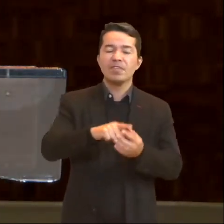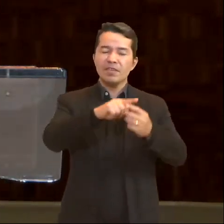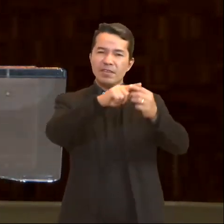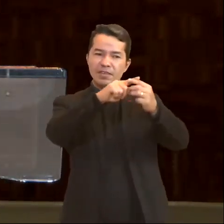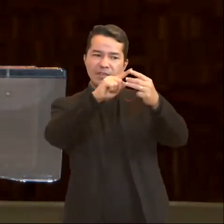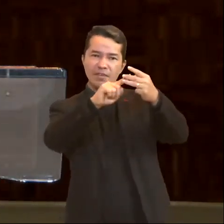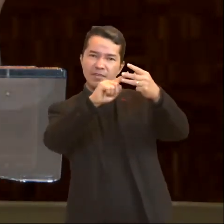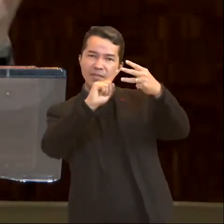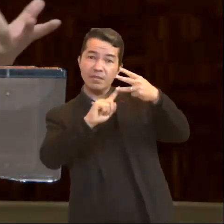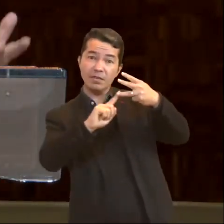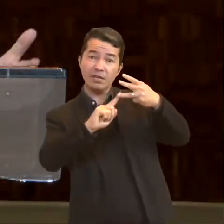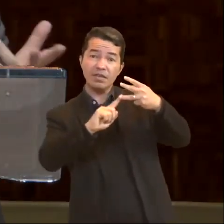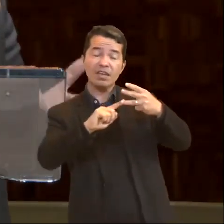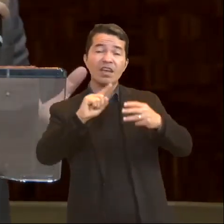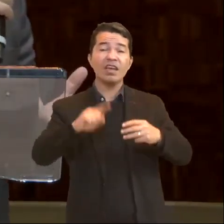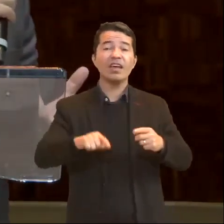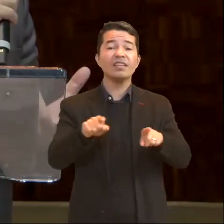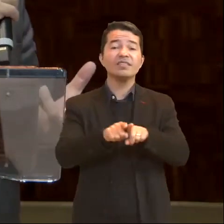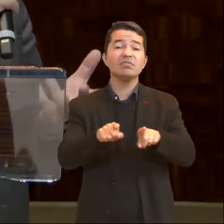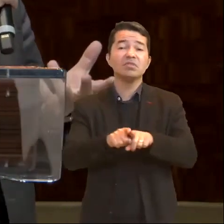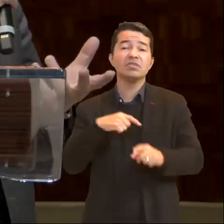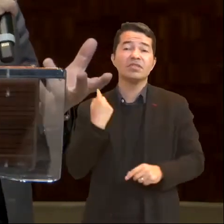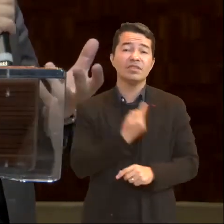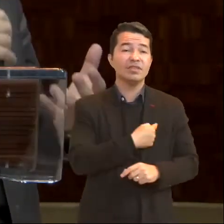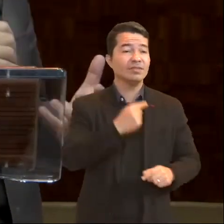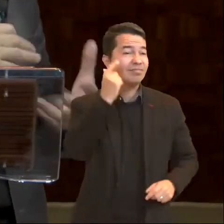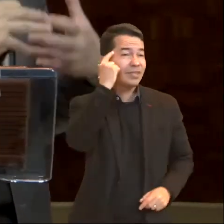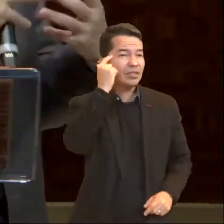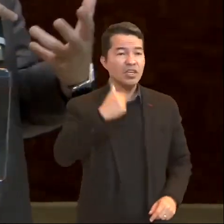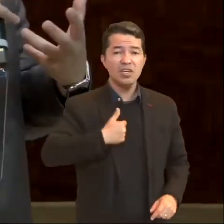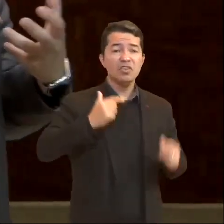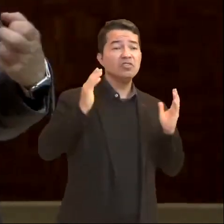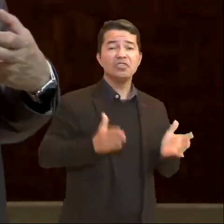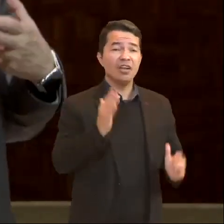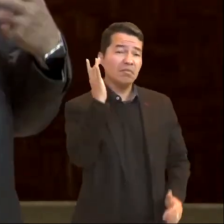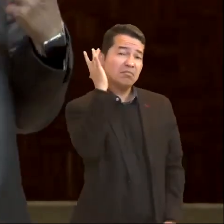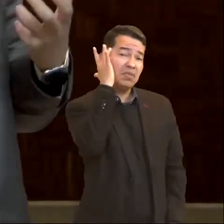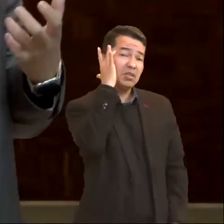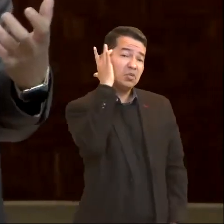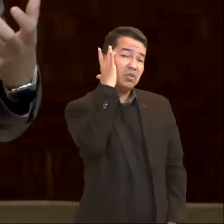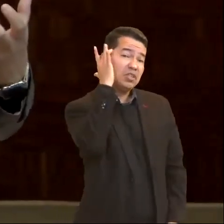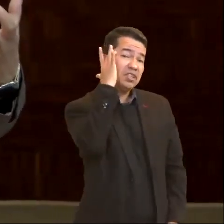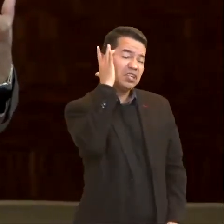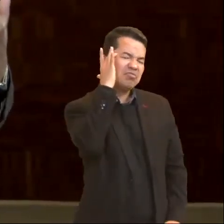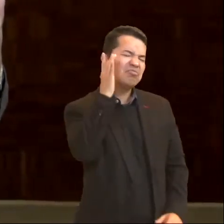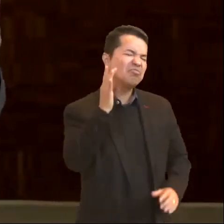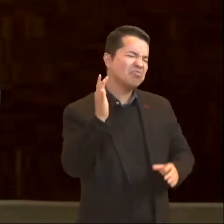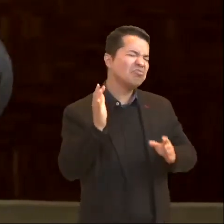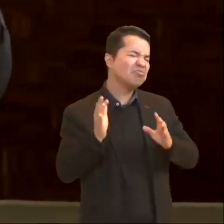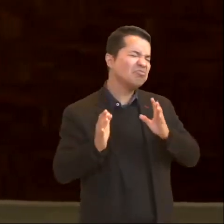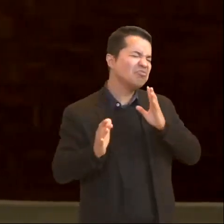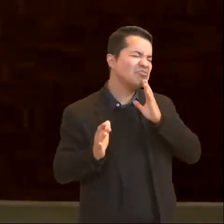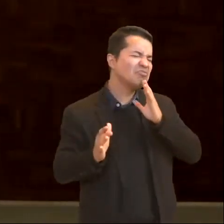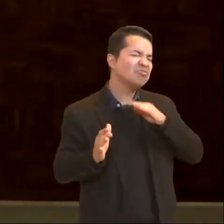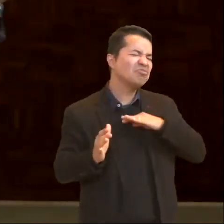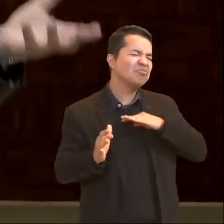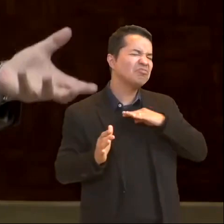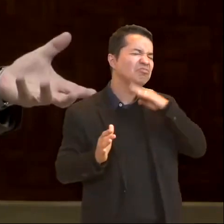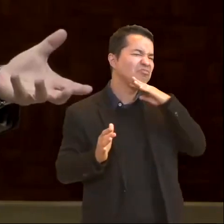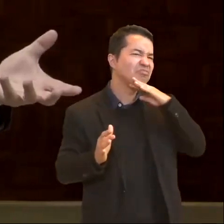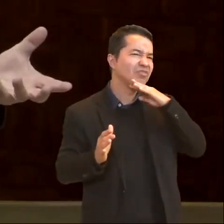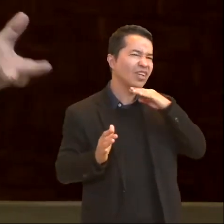com a maturidade que já desenvolveu. Então você já cresceu, já se desenvolveu um pouco, então não